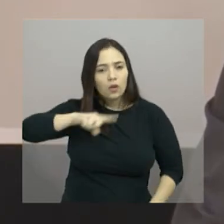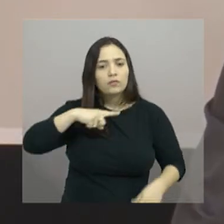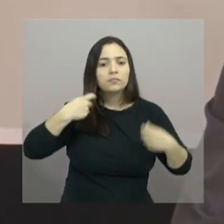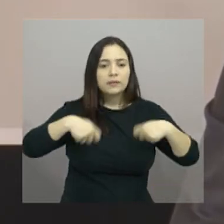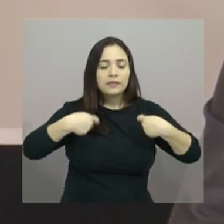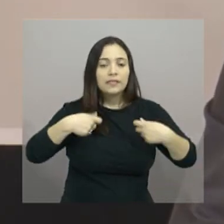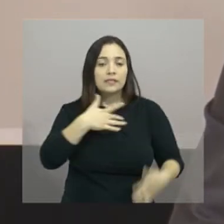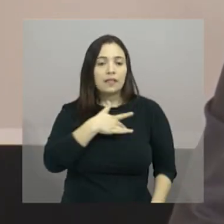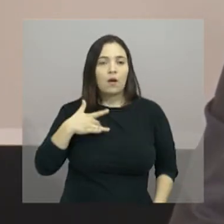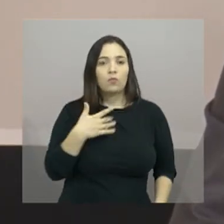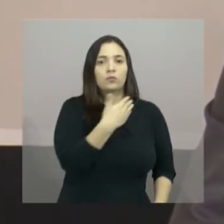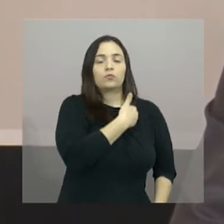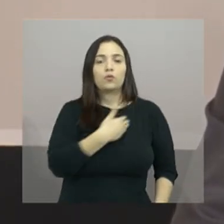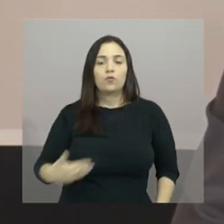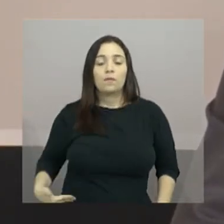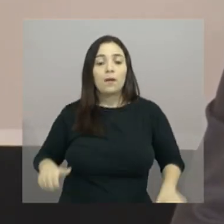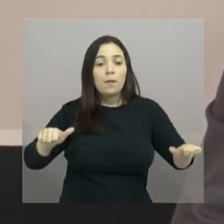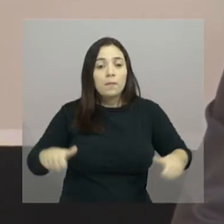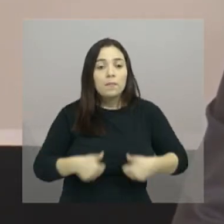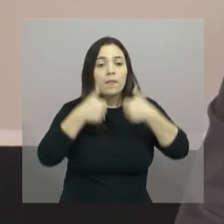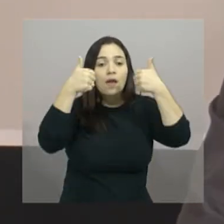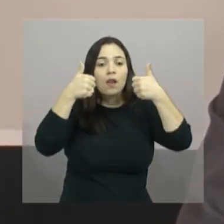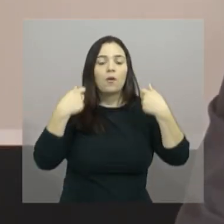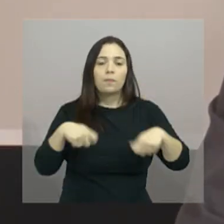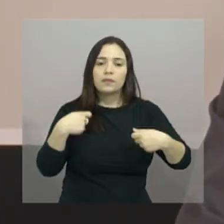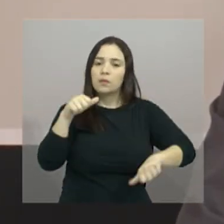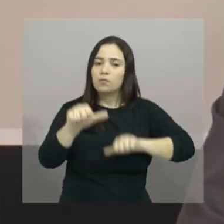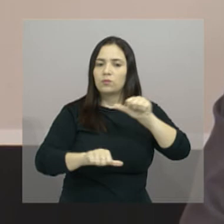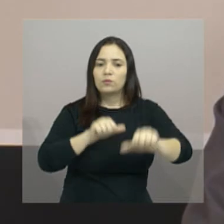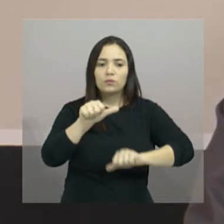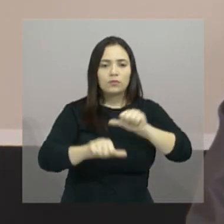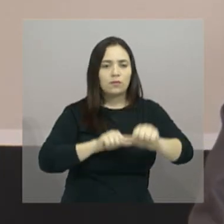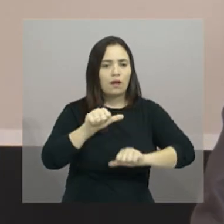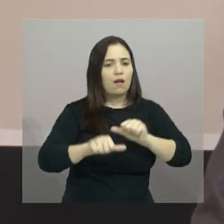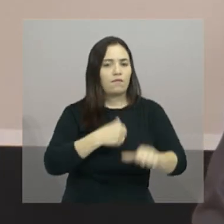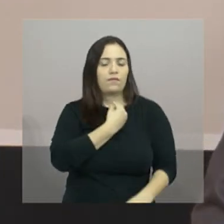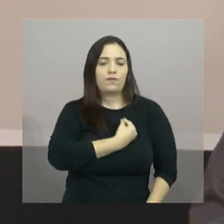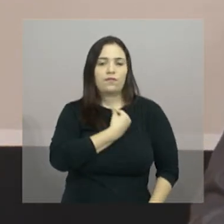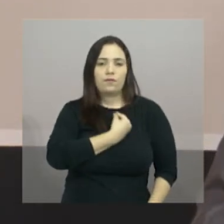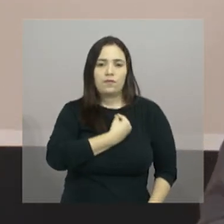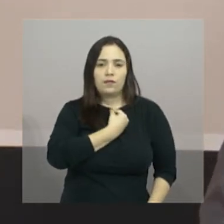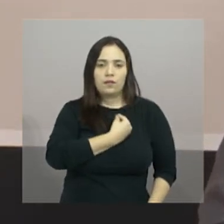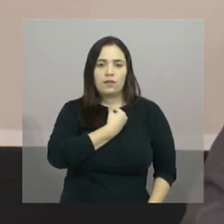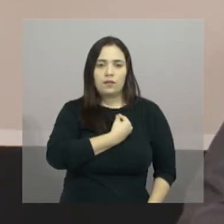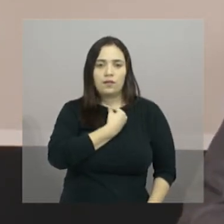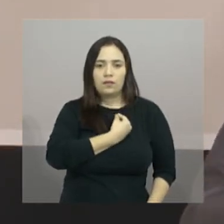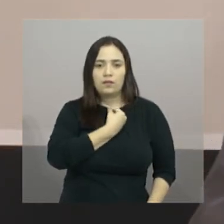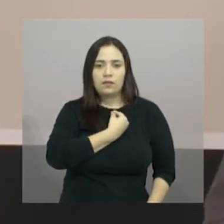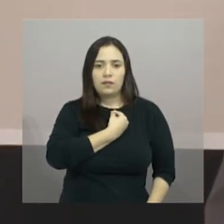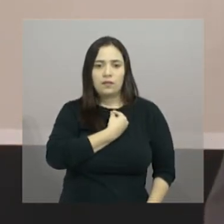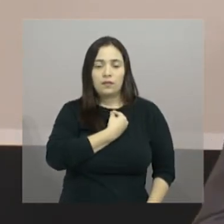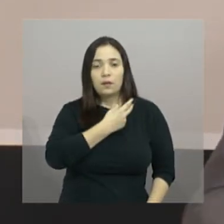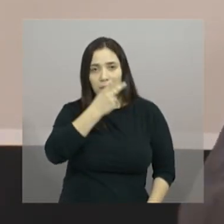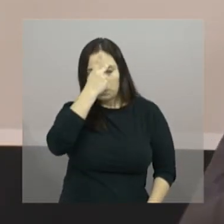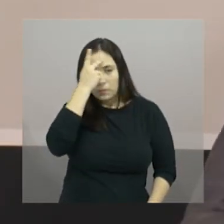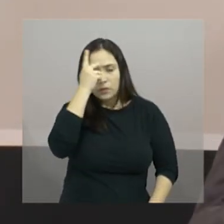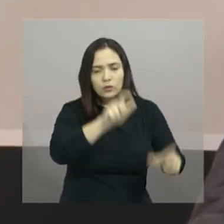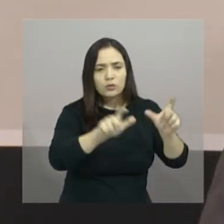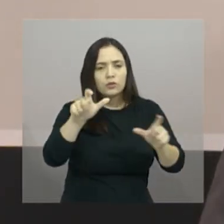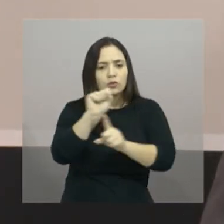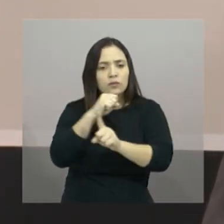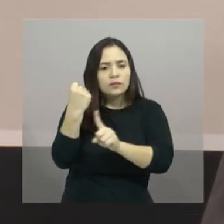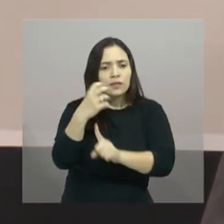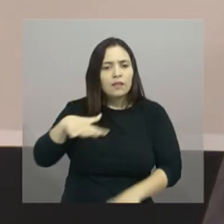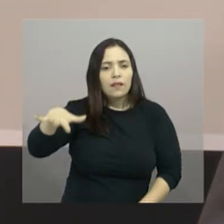saúde pública melhor, nós precisamos mudar os nossos hábitos. Então, o paciente ou a população, ela é parte